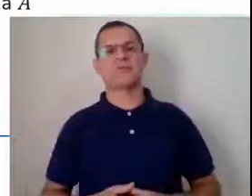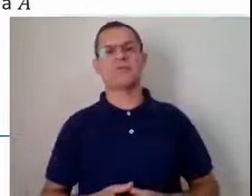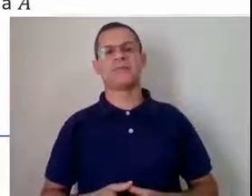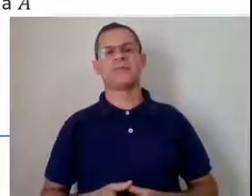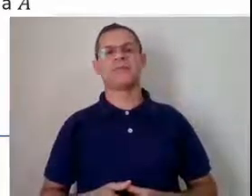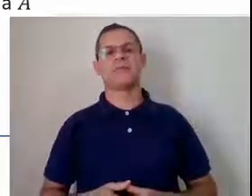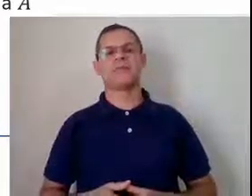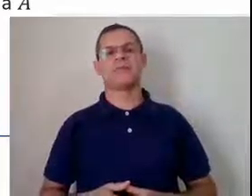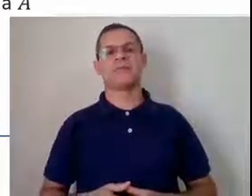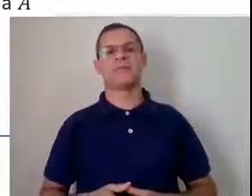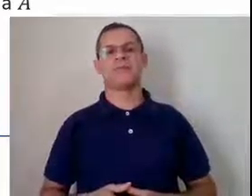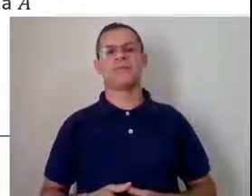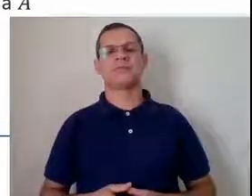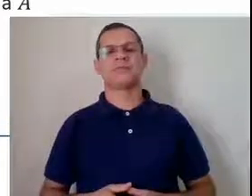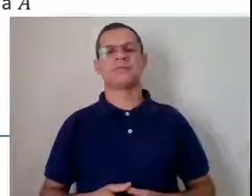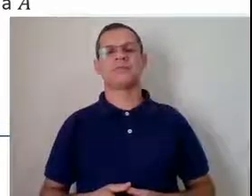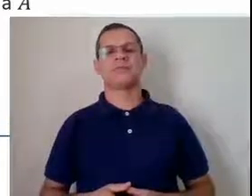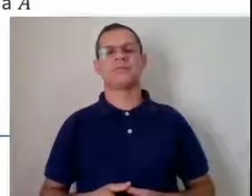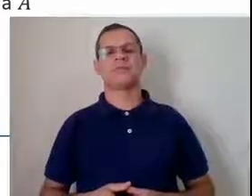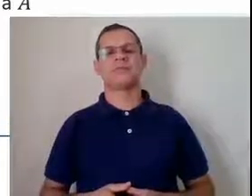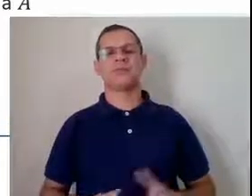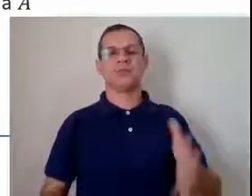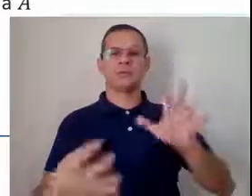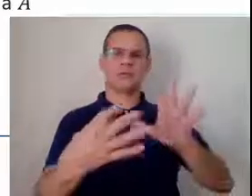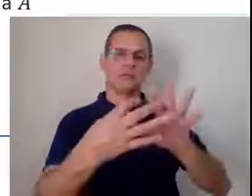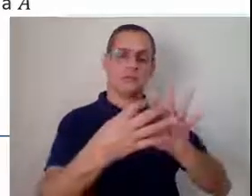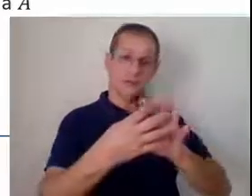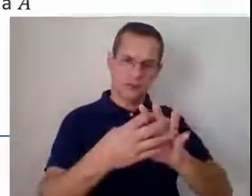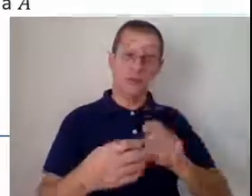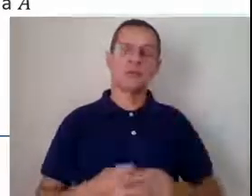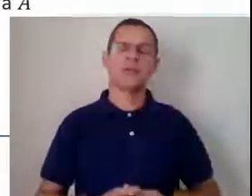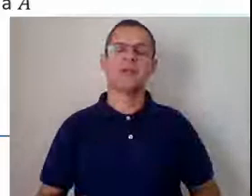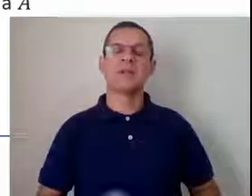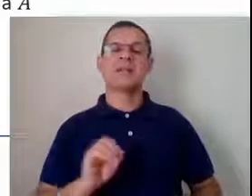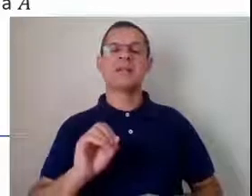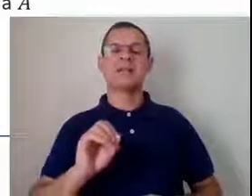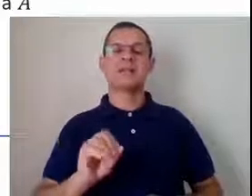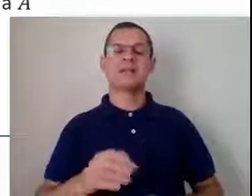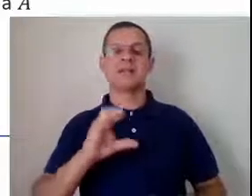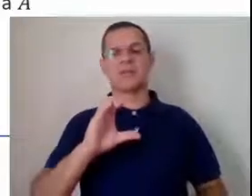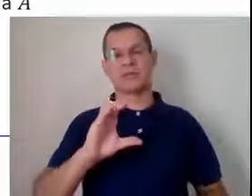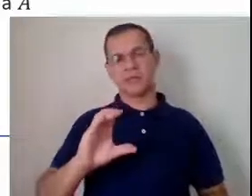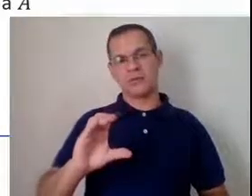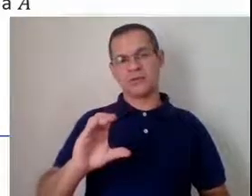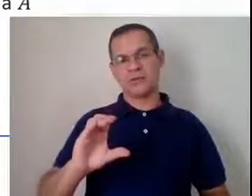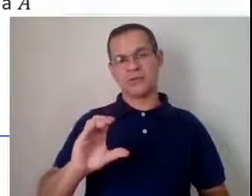tá? O símbolo que é um Czinho